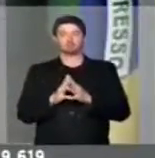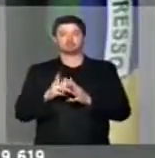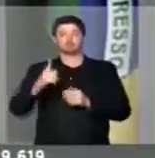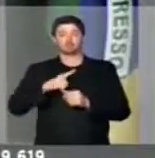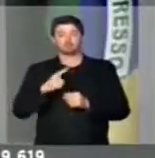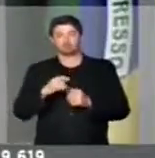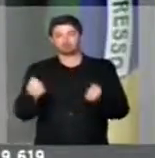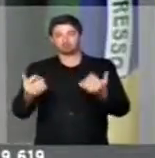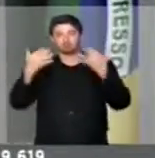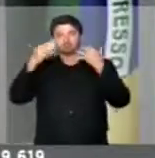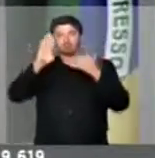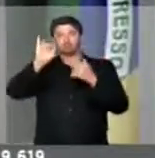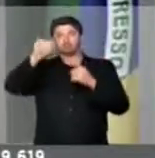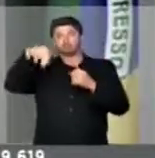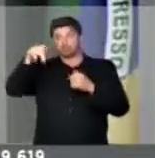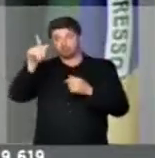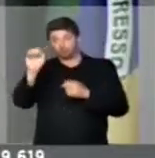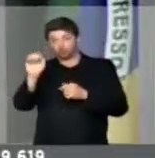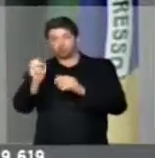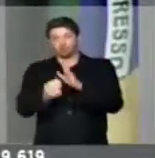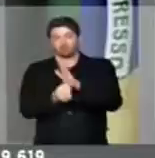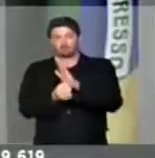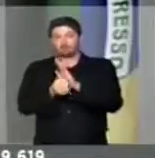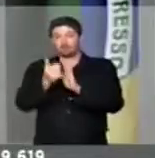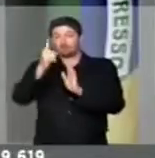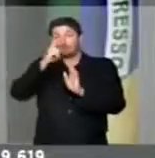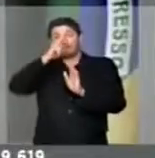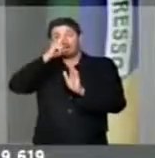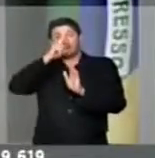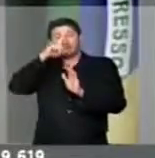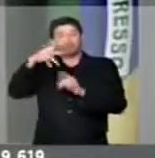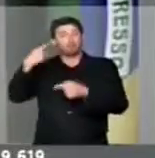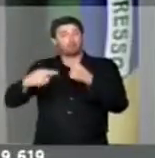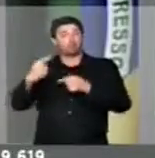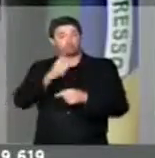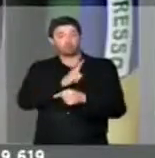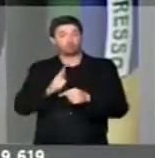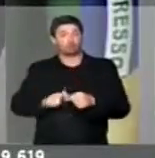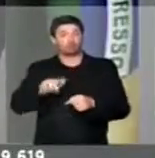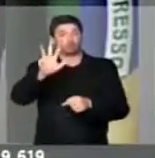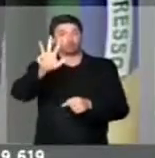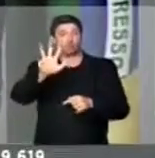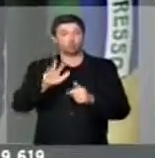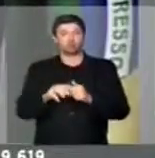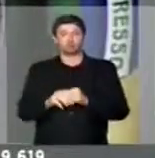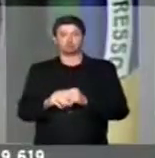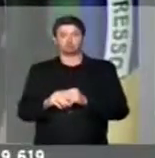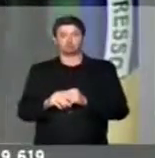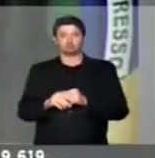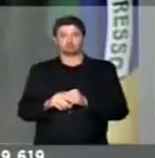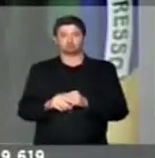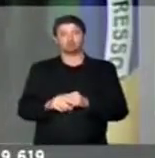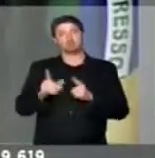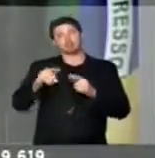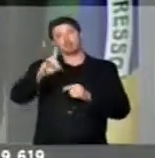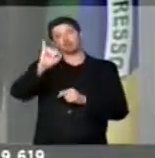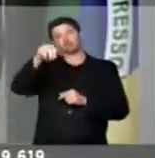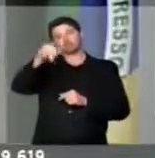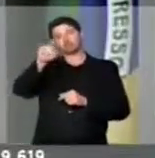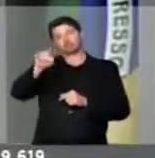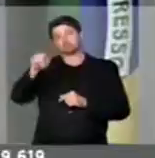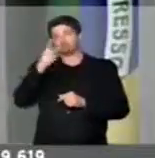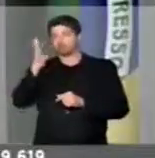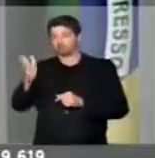escândalo dos bingo, primeira grave crise política do governo Lula. ou o caso Valdomiro Diniz, como